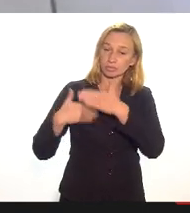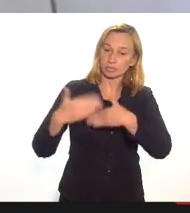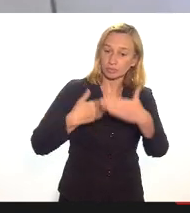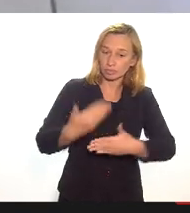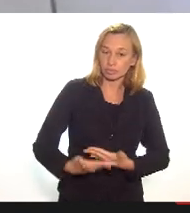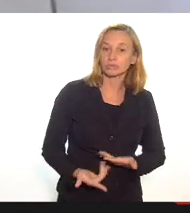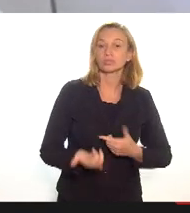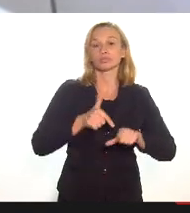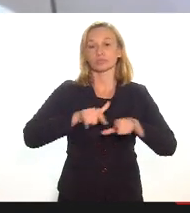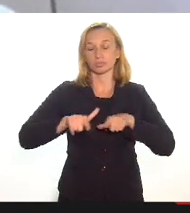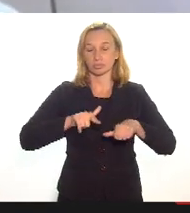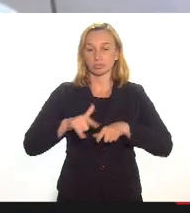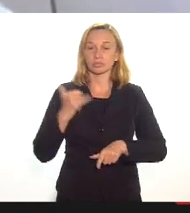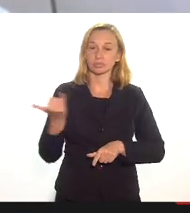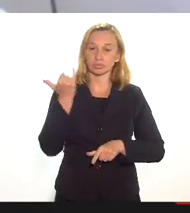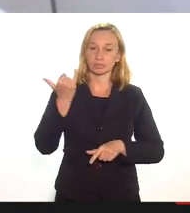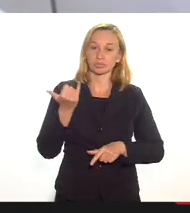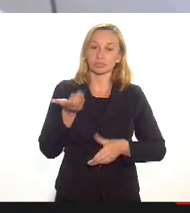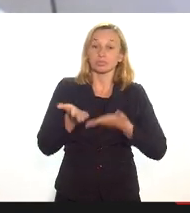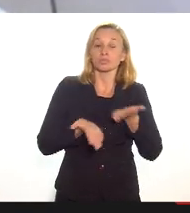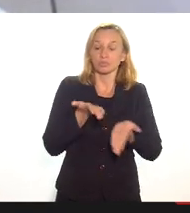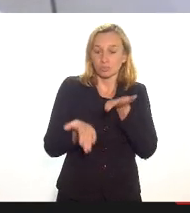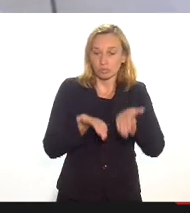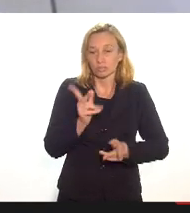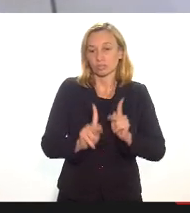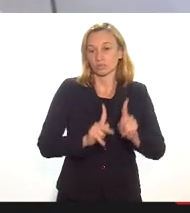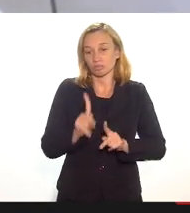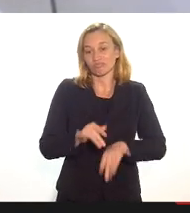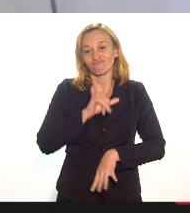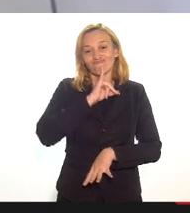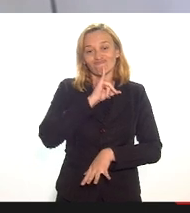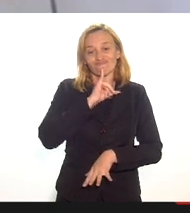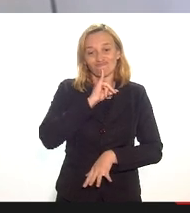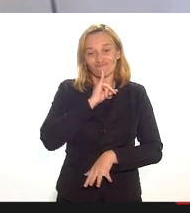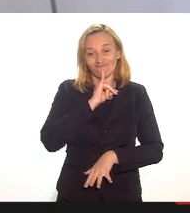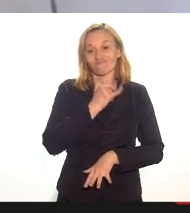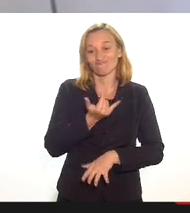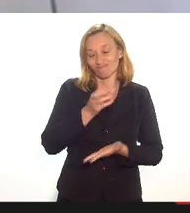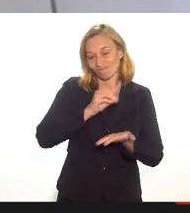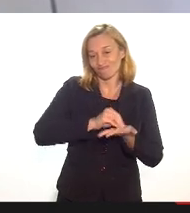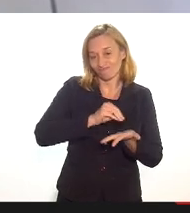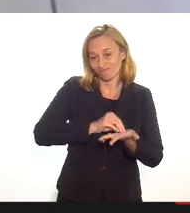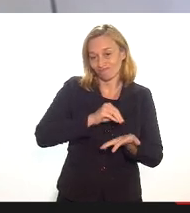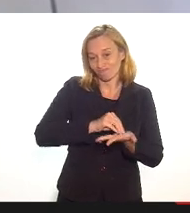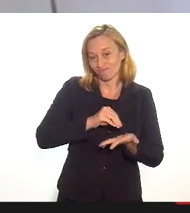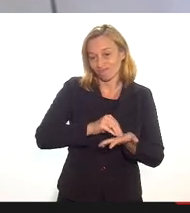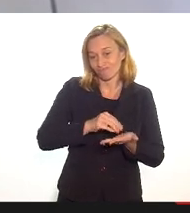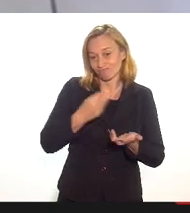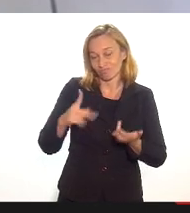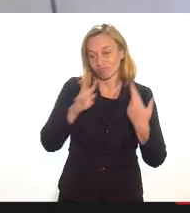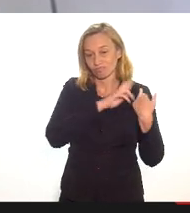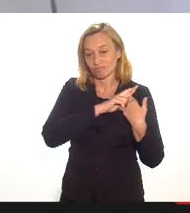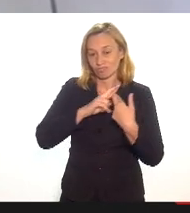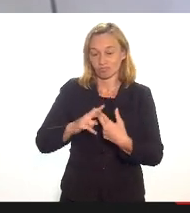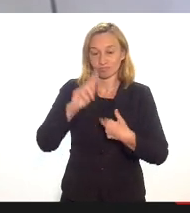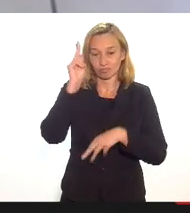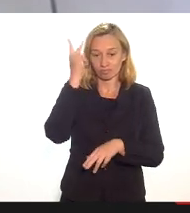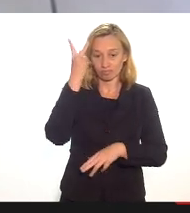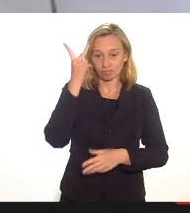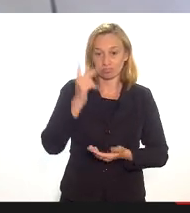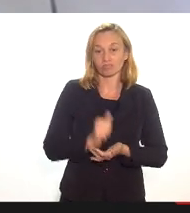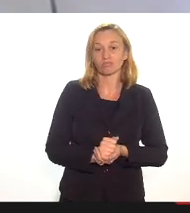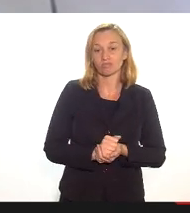papel muito importante no cuidado da nossa população e, infelizmente, tem faltado a sua responsabilidade histórica, como